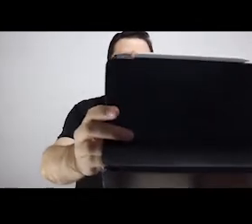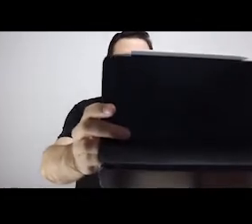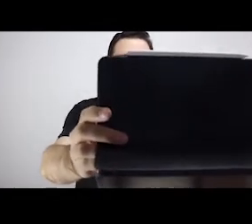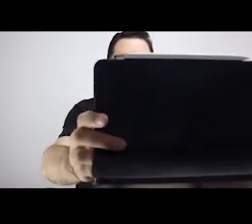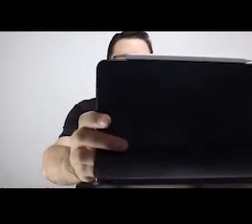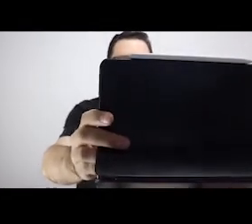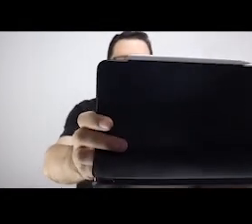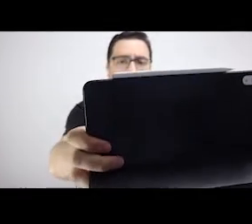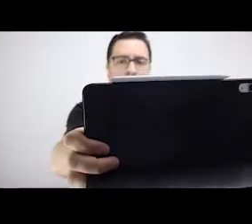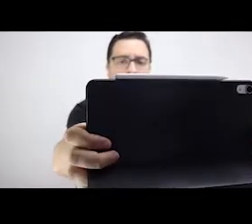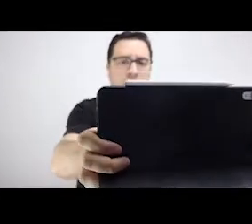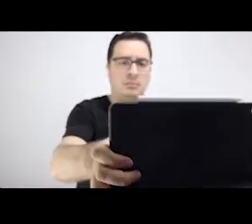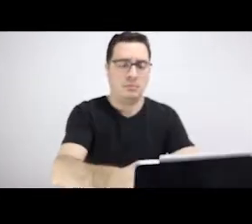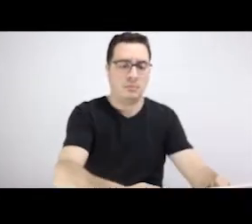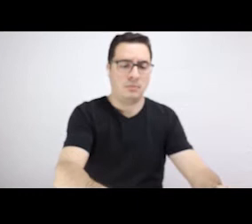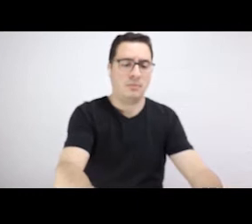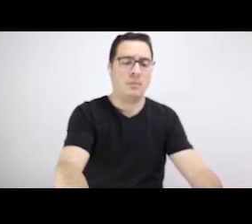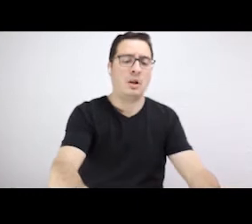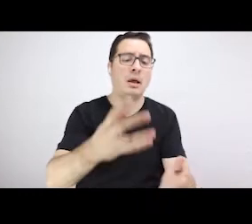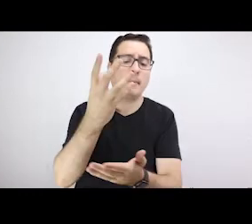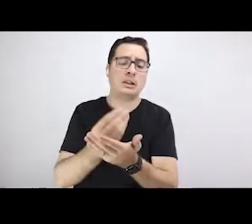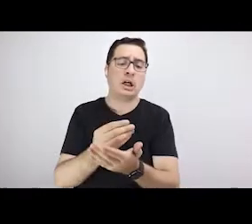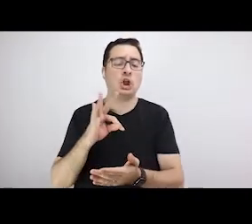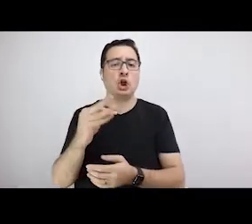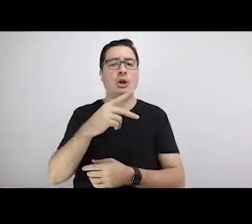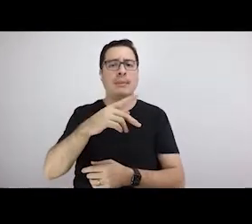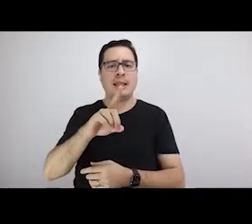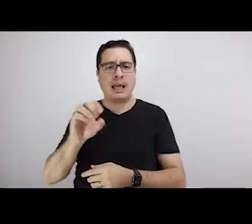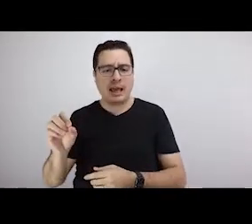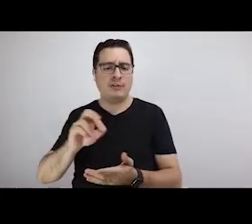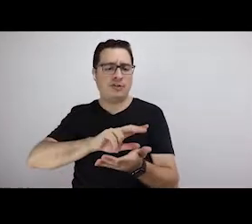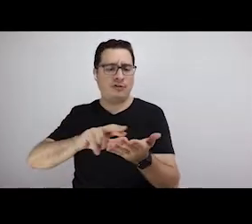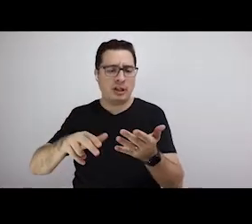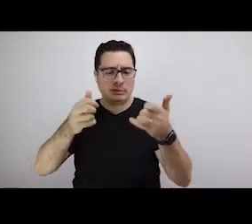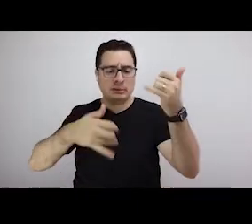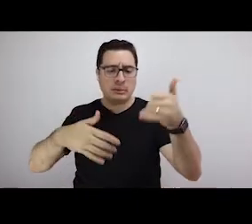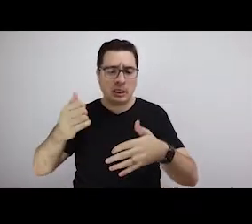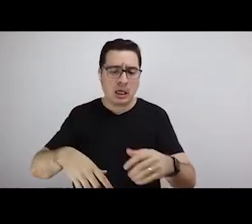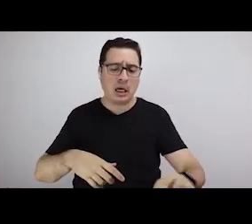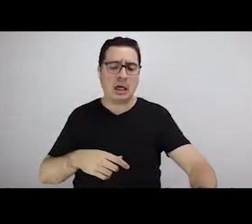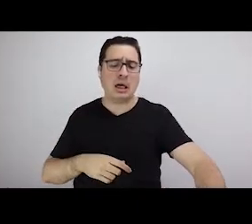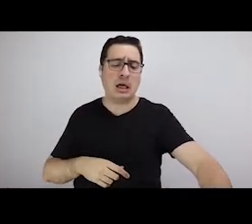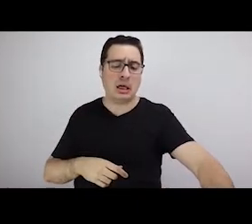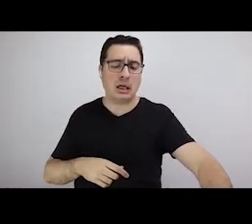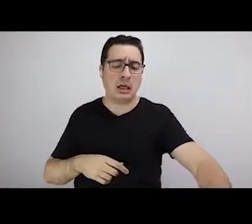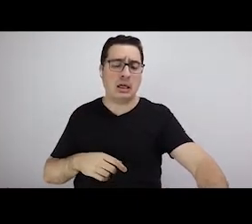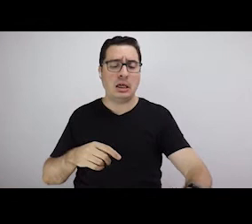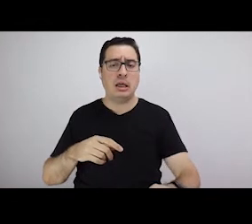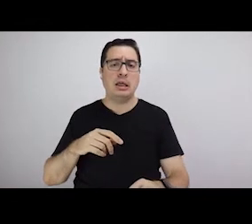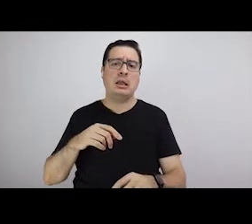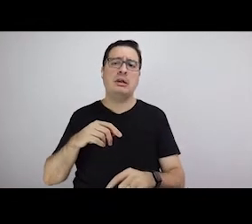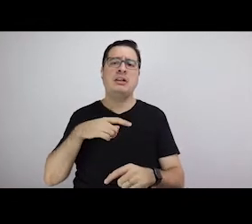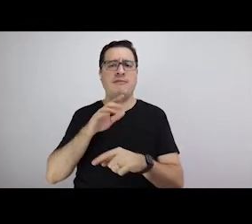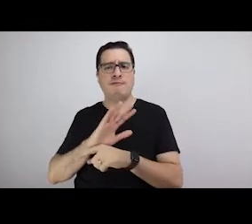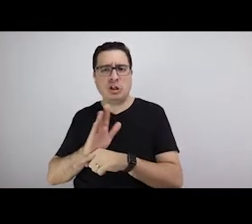PDF, você vai ter acesso a todo o conteúdo, a todas as heurísticas, as relações com a WCAG, a vídeos